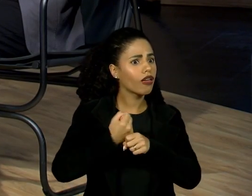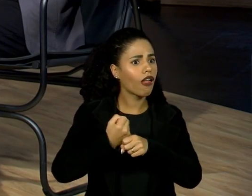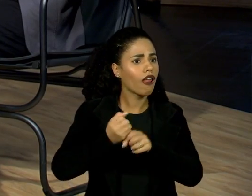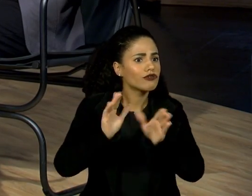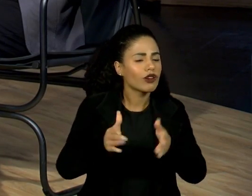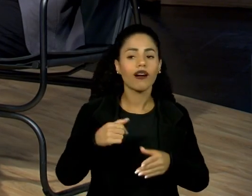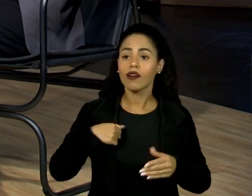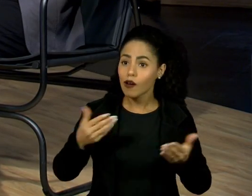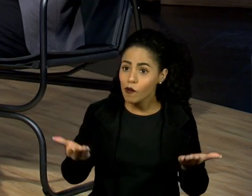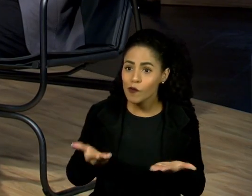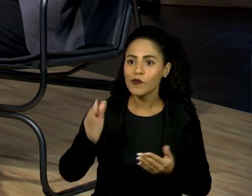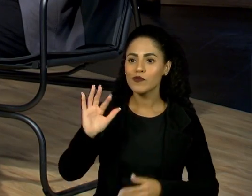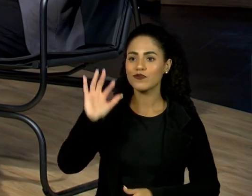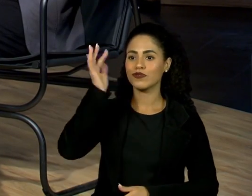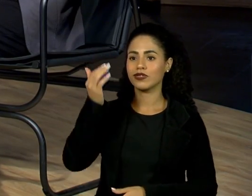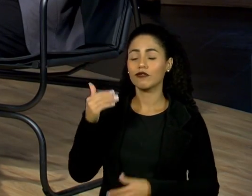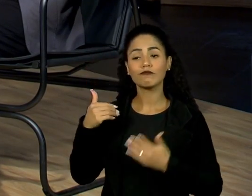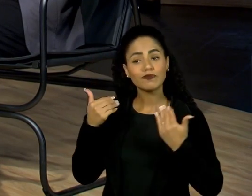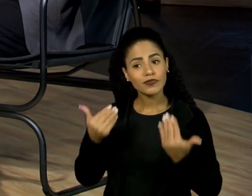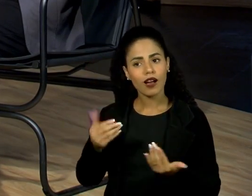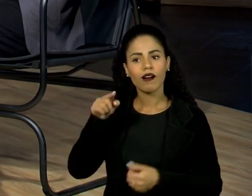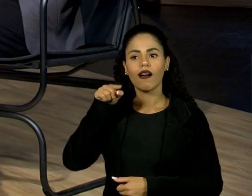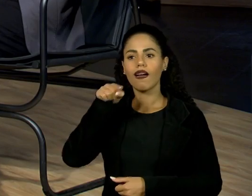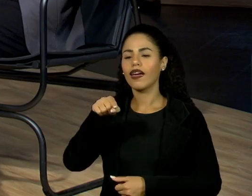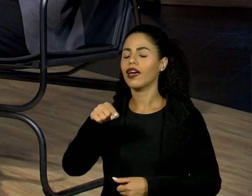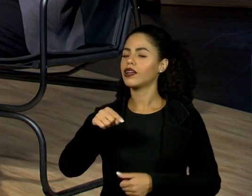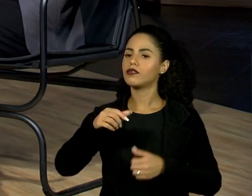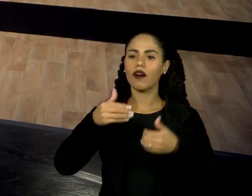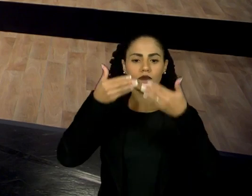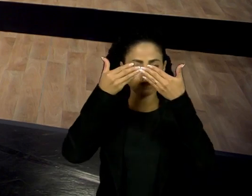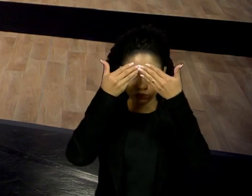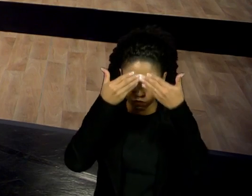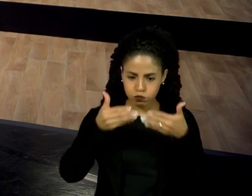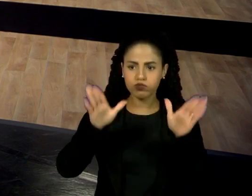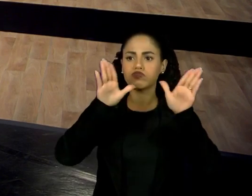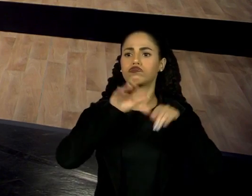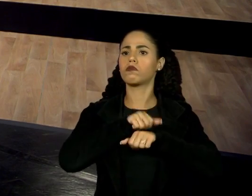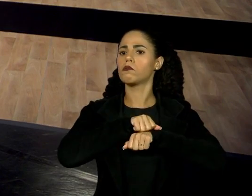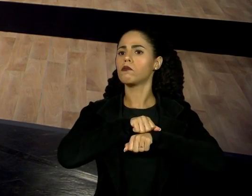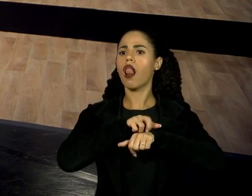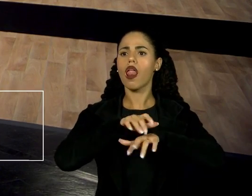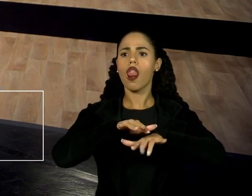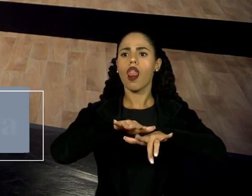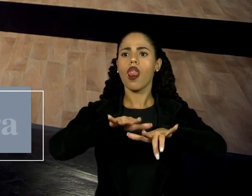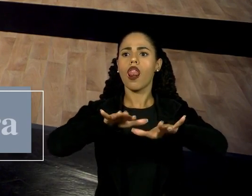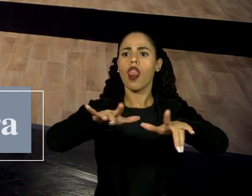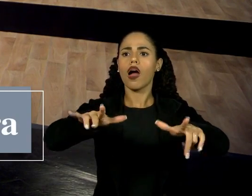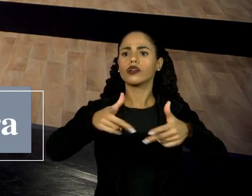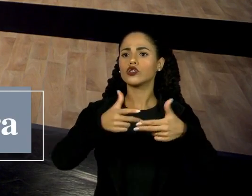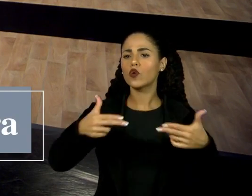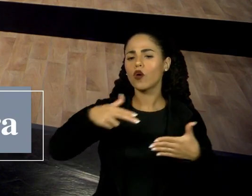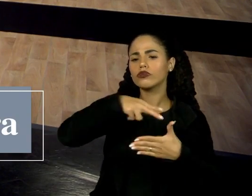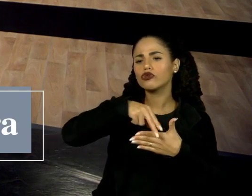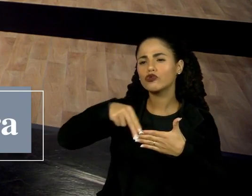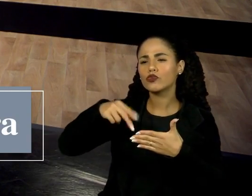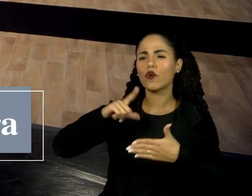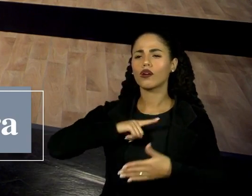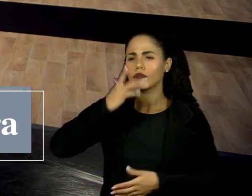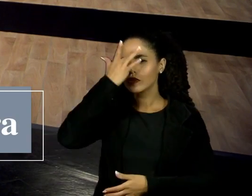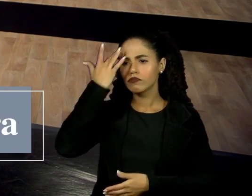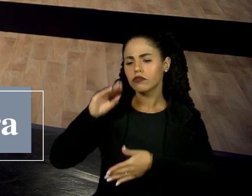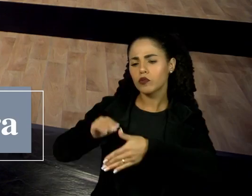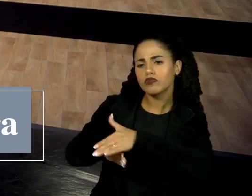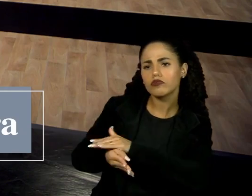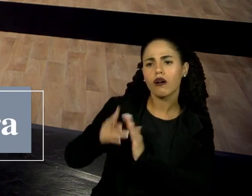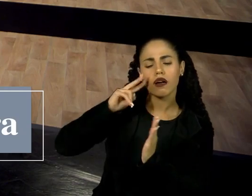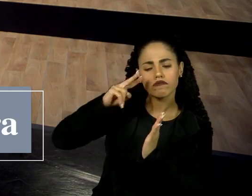mesmo. Né? Então, ele fura uma bolha, que é a bolha do mercado editorial, das pessoas que já estão acostumadas